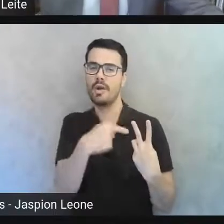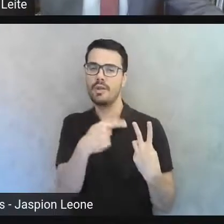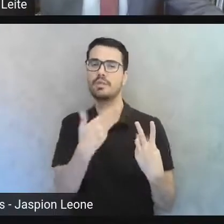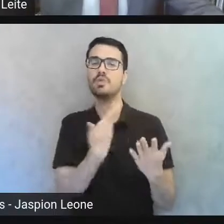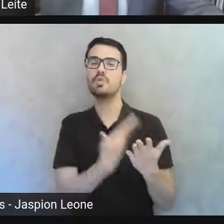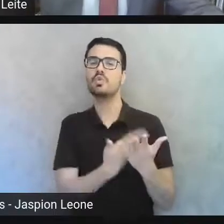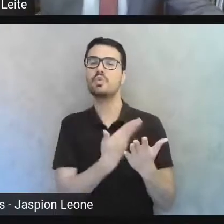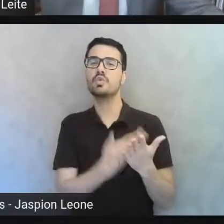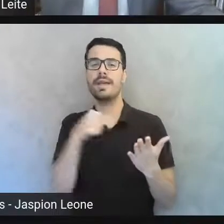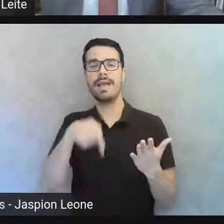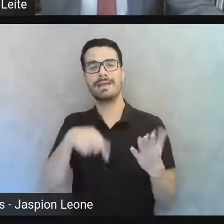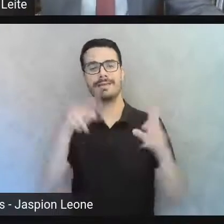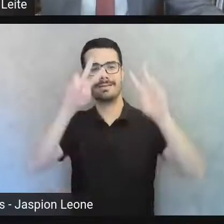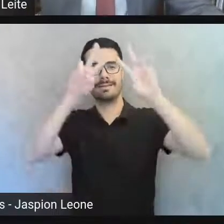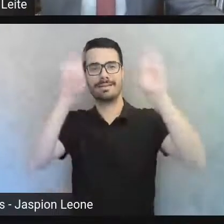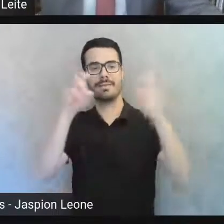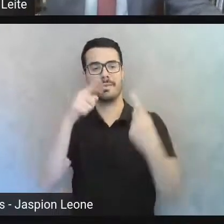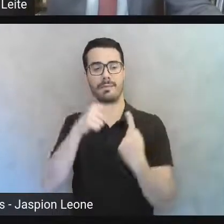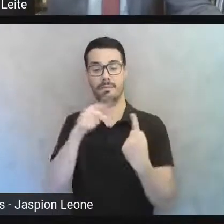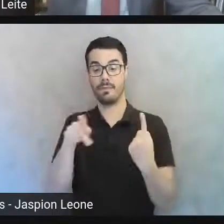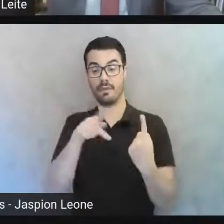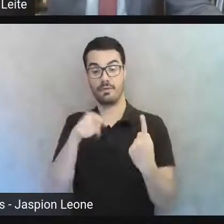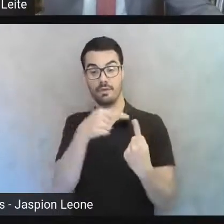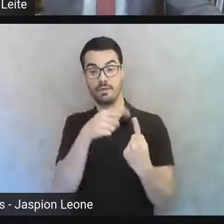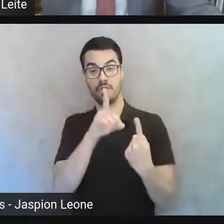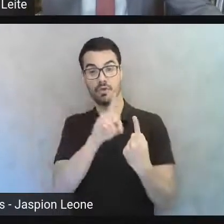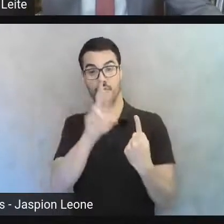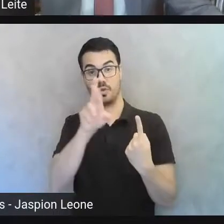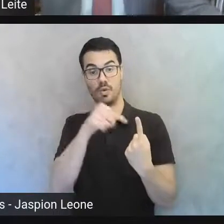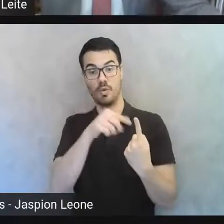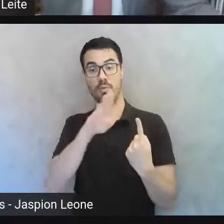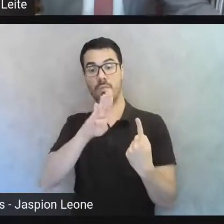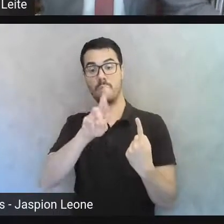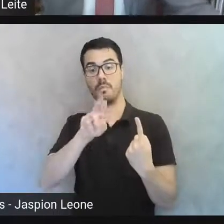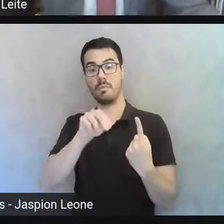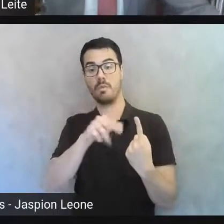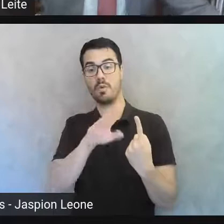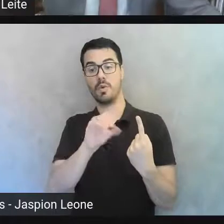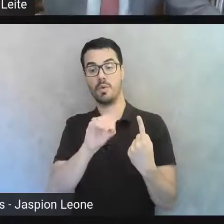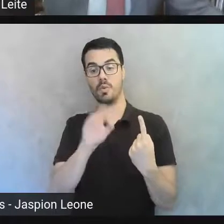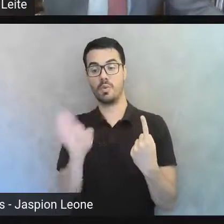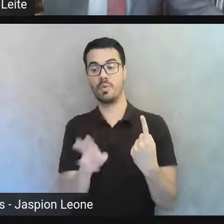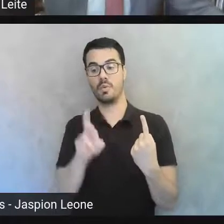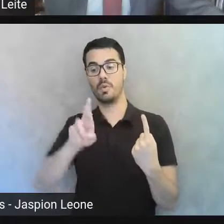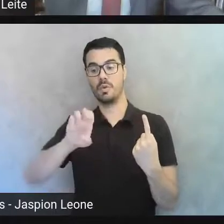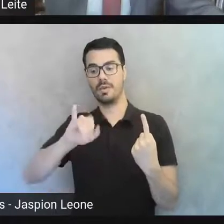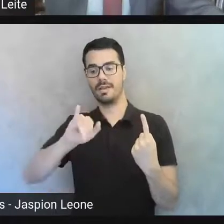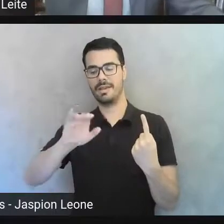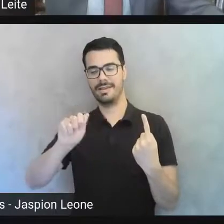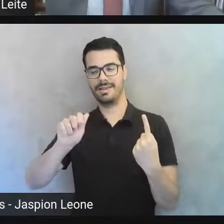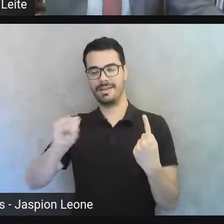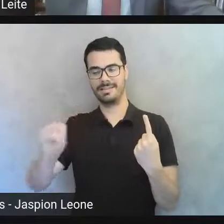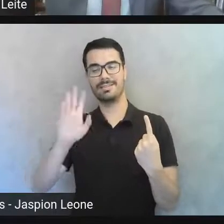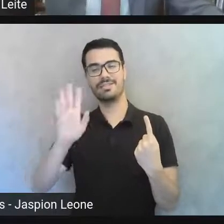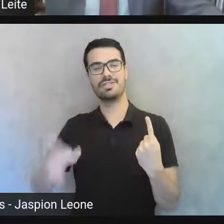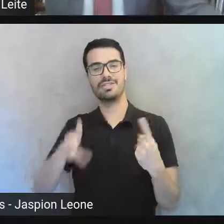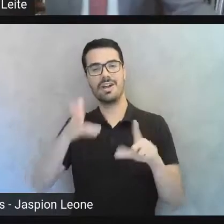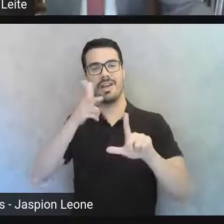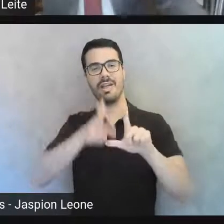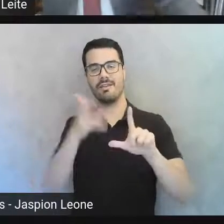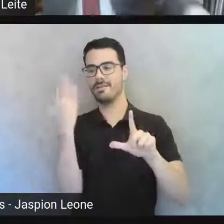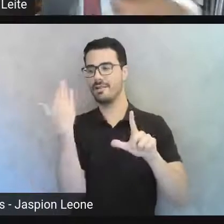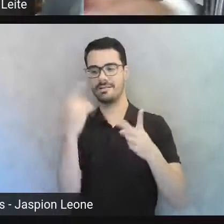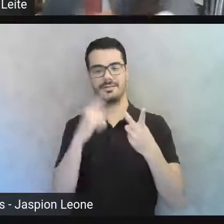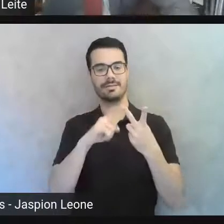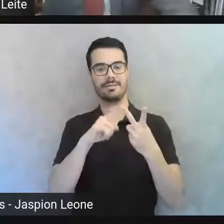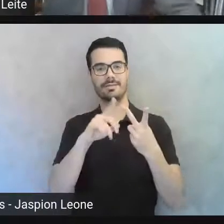tema. O professor Dr. Bruno Reis, que já esteve conosco na live passada, e o Dr.